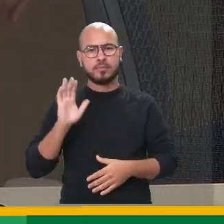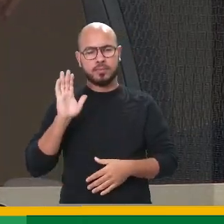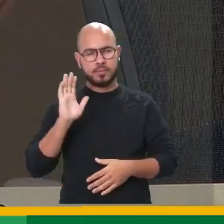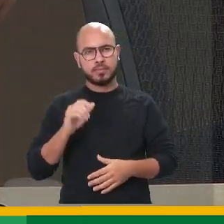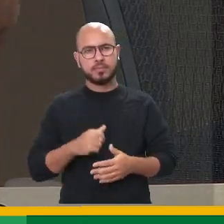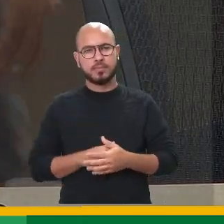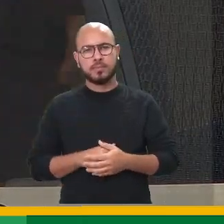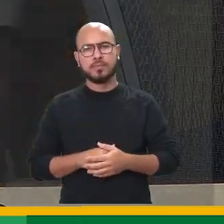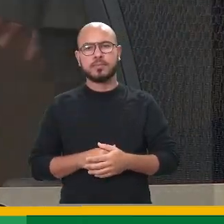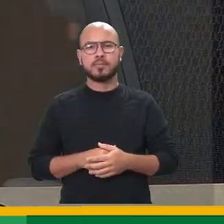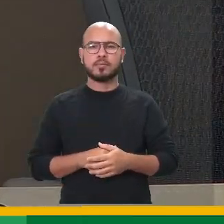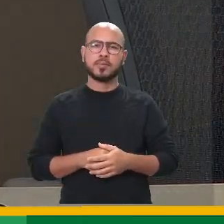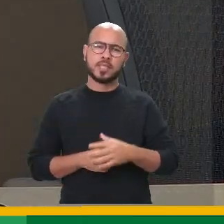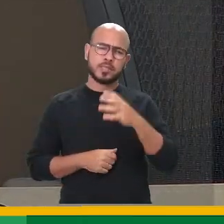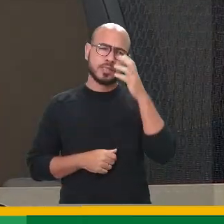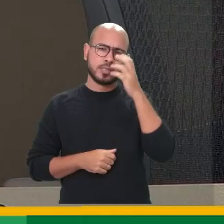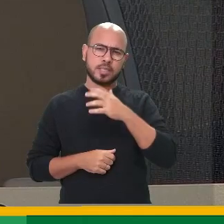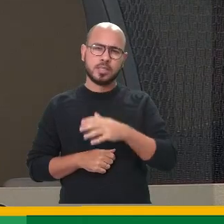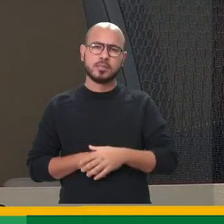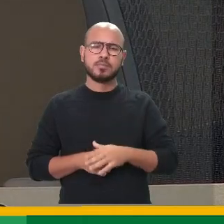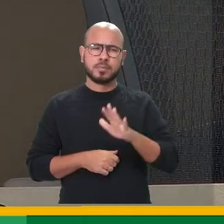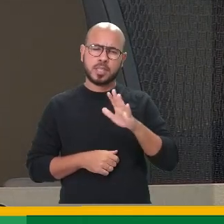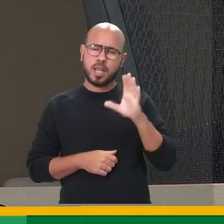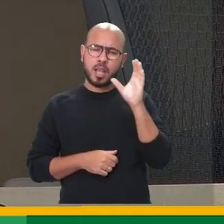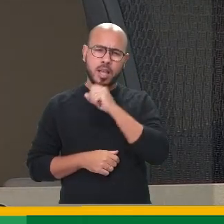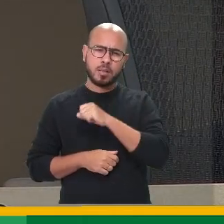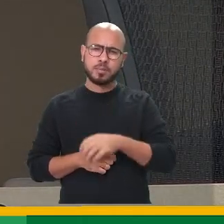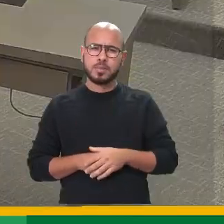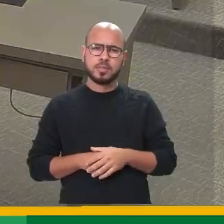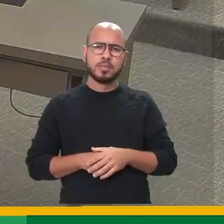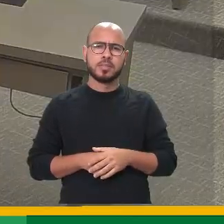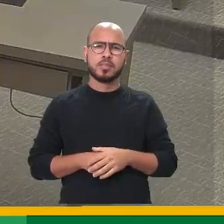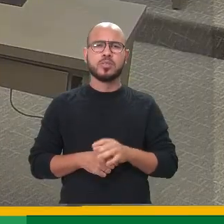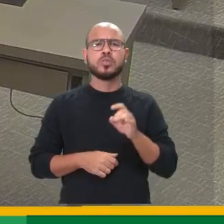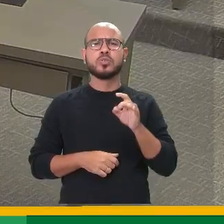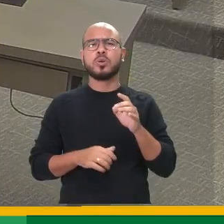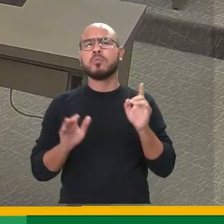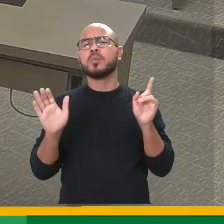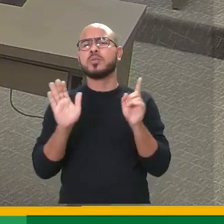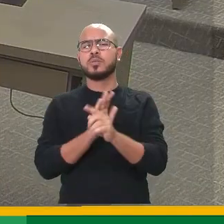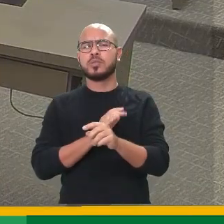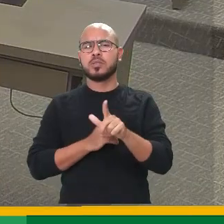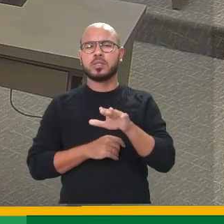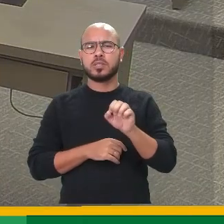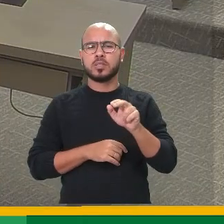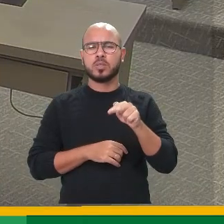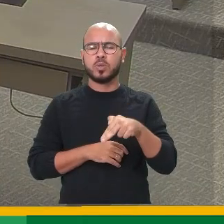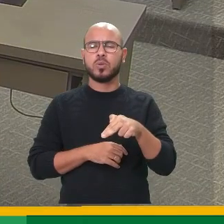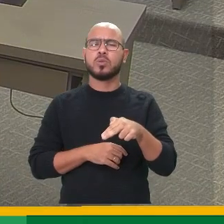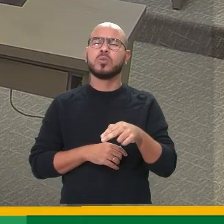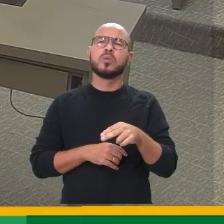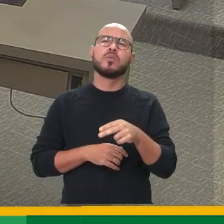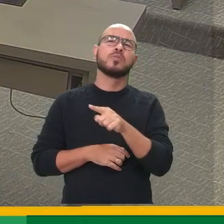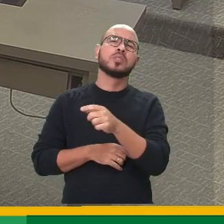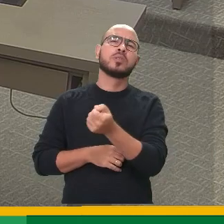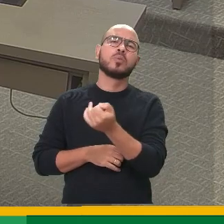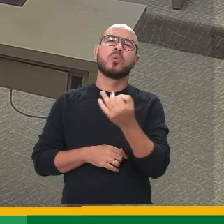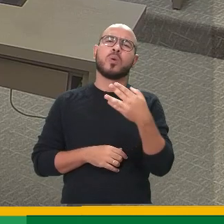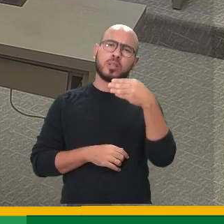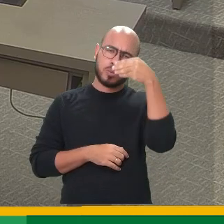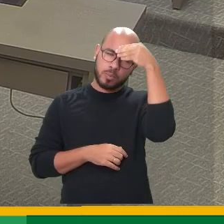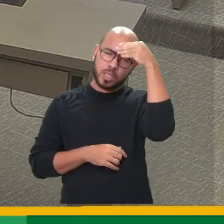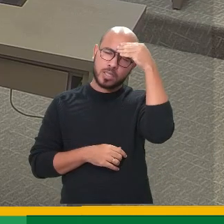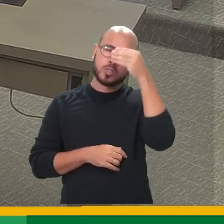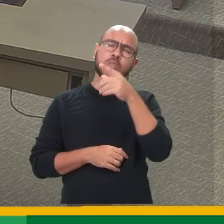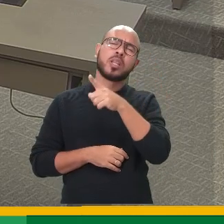deem Presidente muito S só rapidinho eu só queria perguntar pro link TJ quantos padrinos ele tem todo